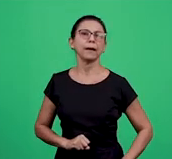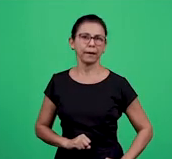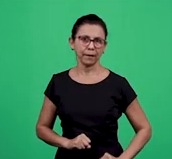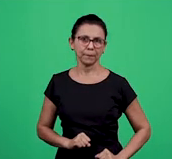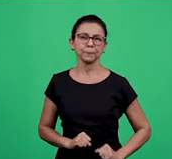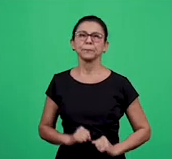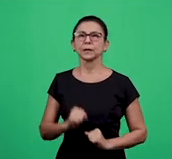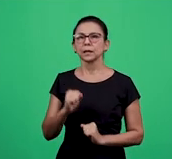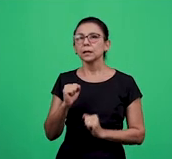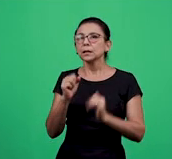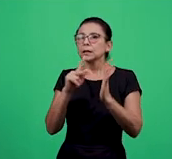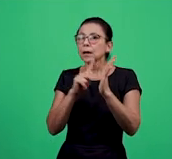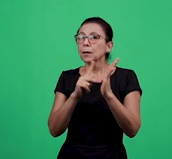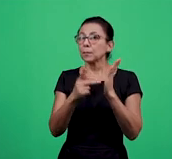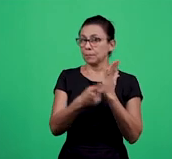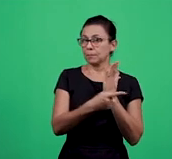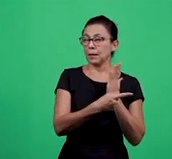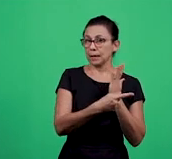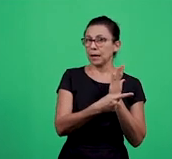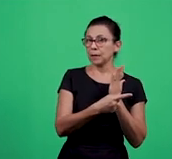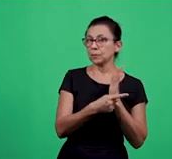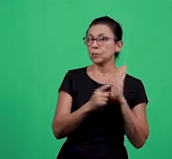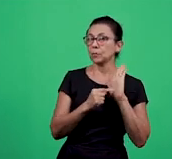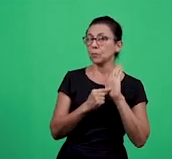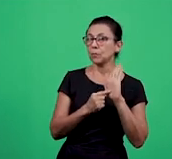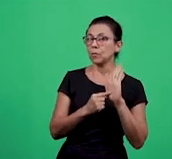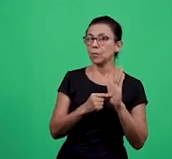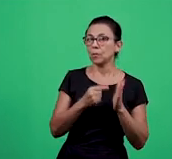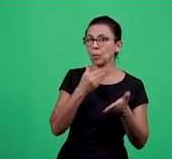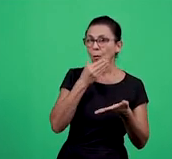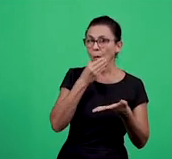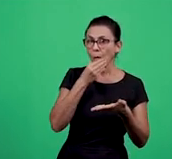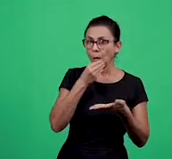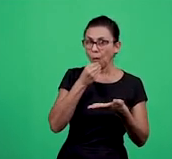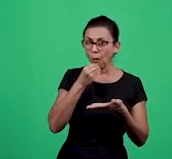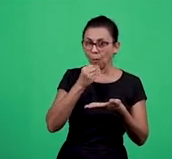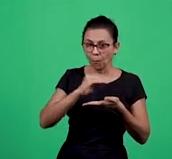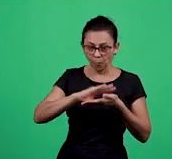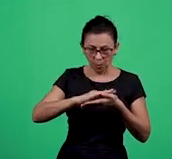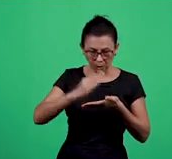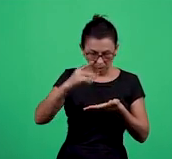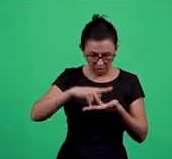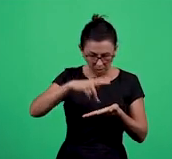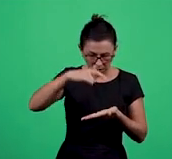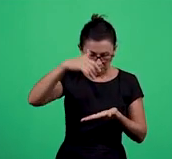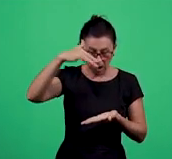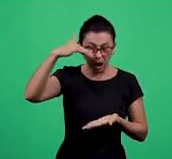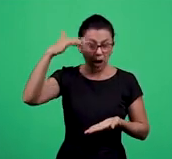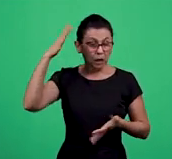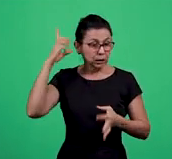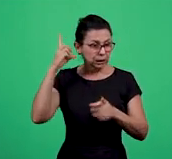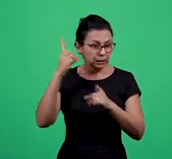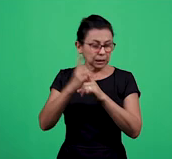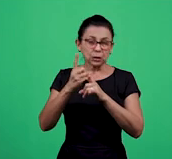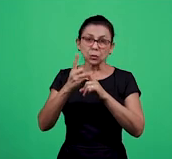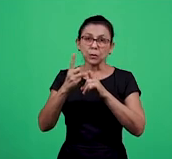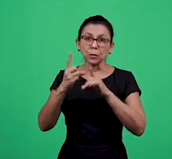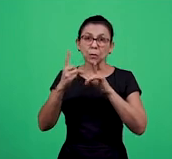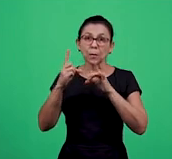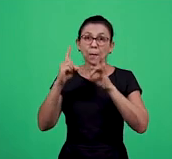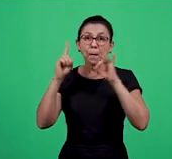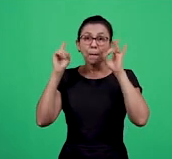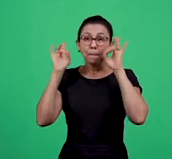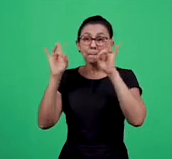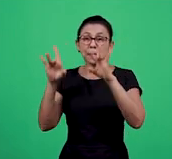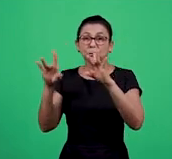tudo o que tinha para ficar com o que tinha de maior valor, que era a palavra de Deus. Lutero deixou os